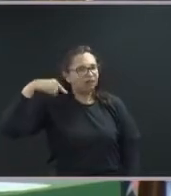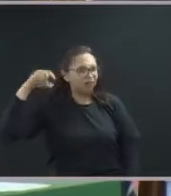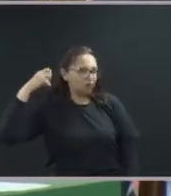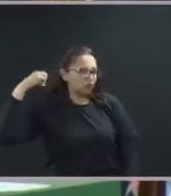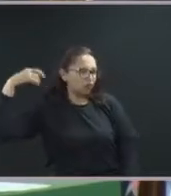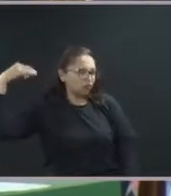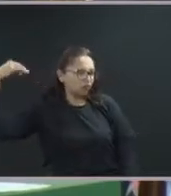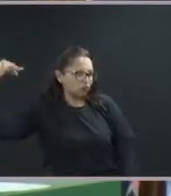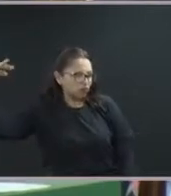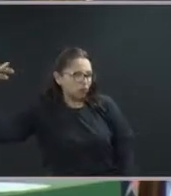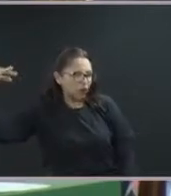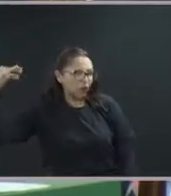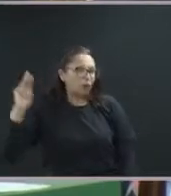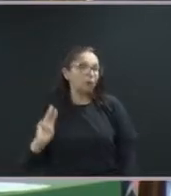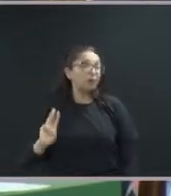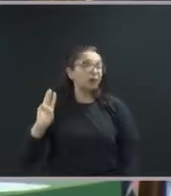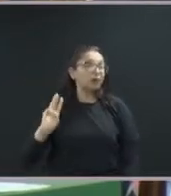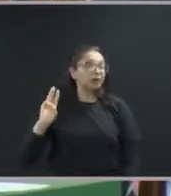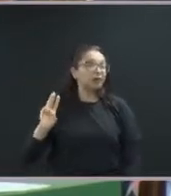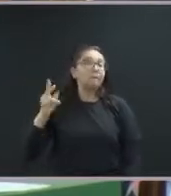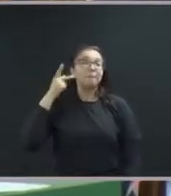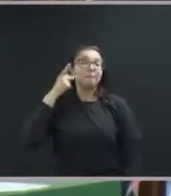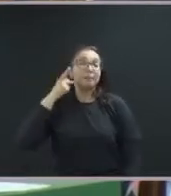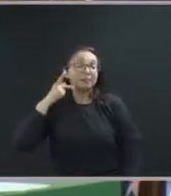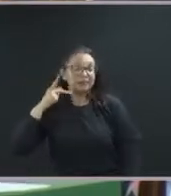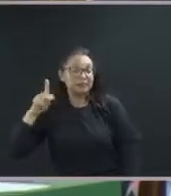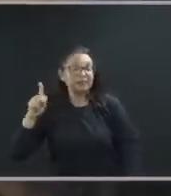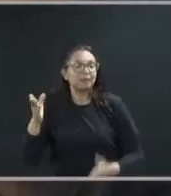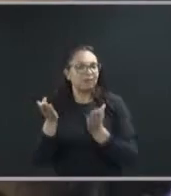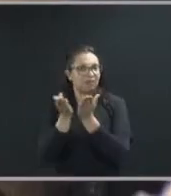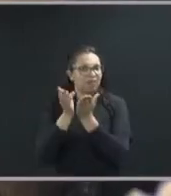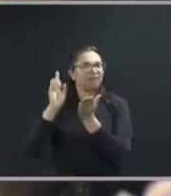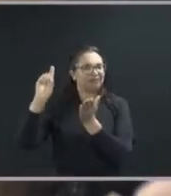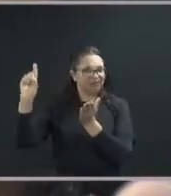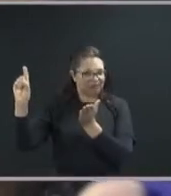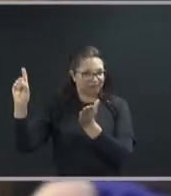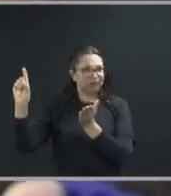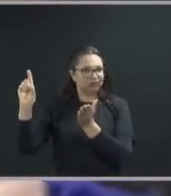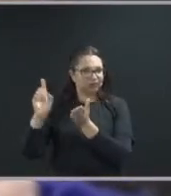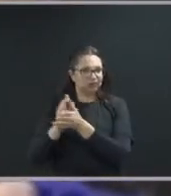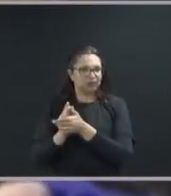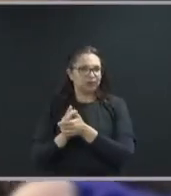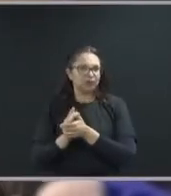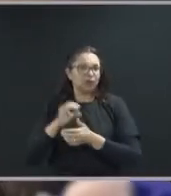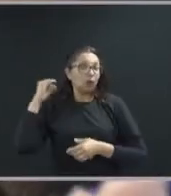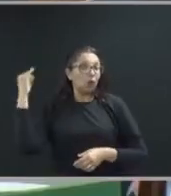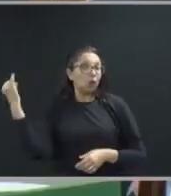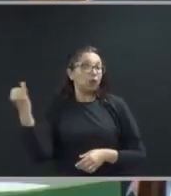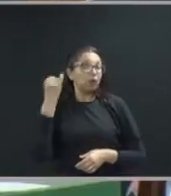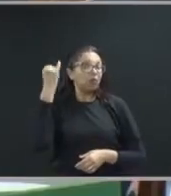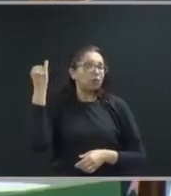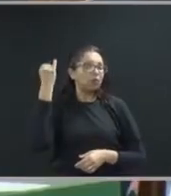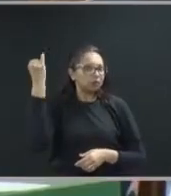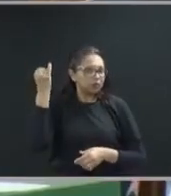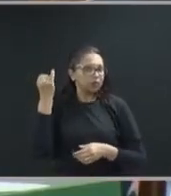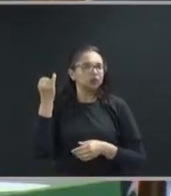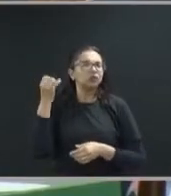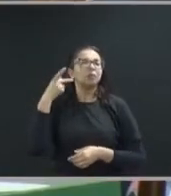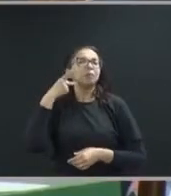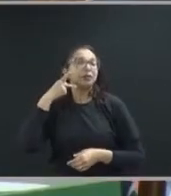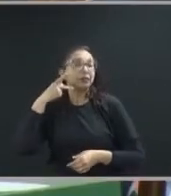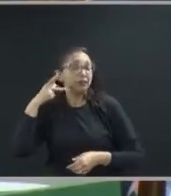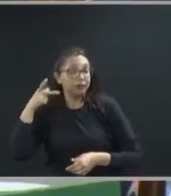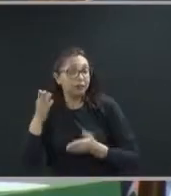fazendo. Presta atenção. Não é importante o que você está fazendo. O importante é como você está